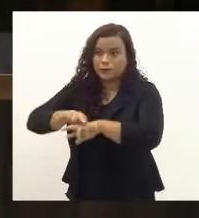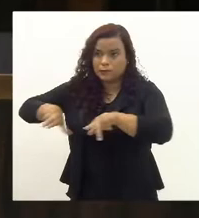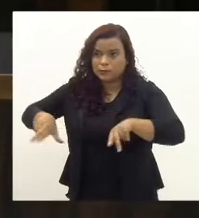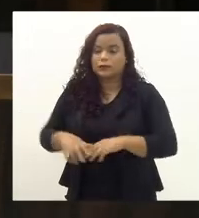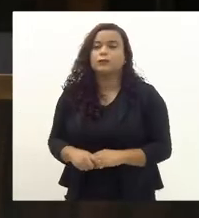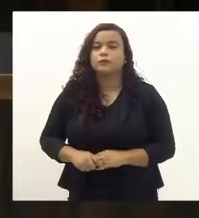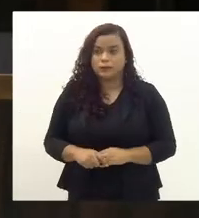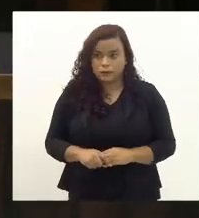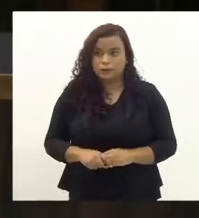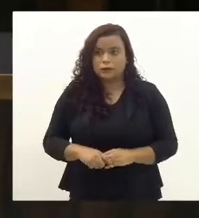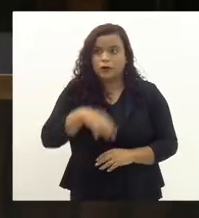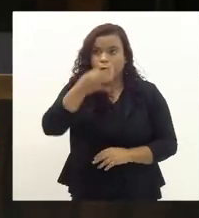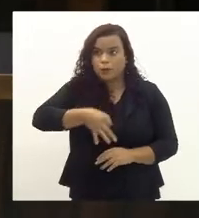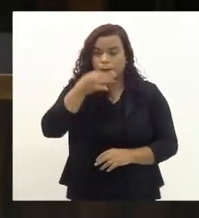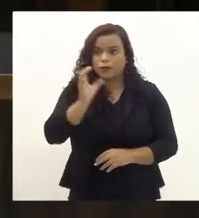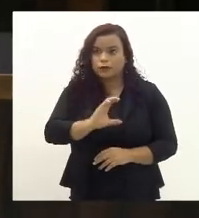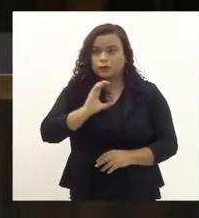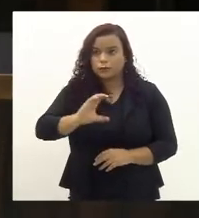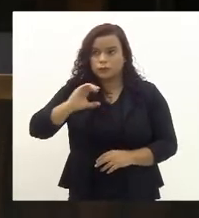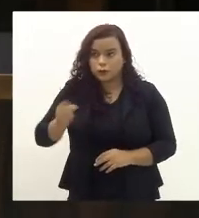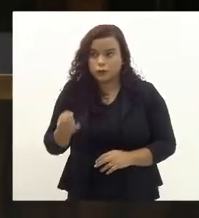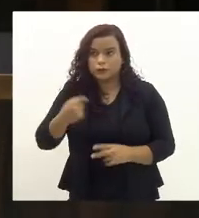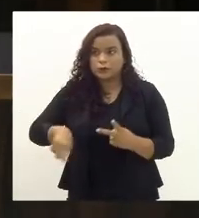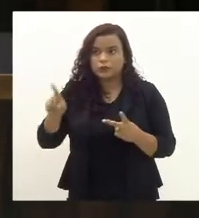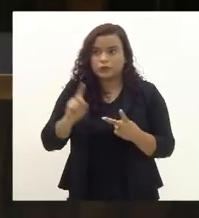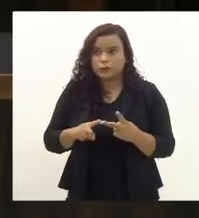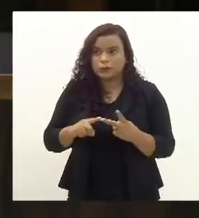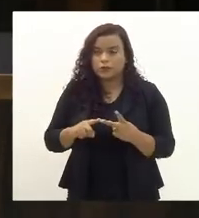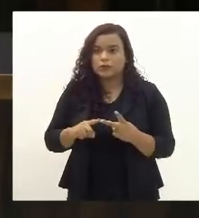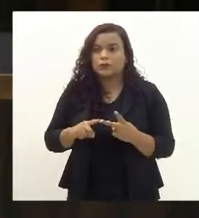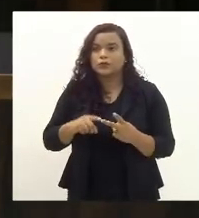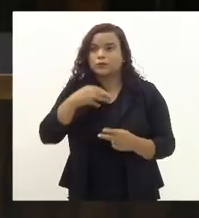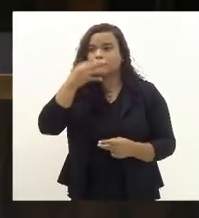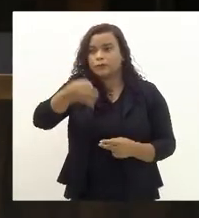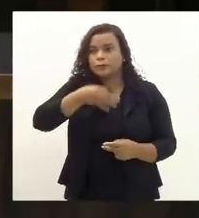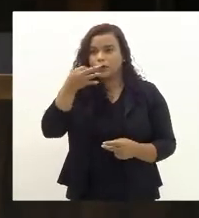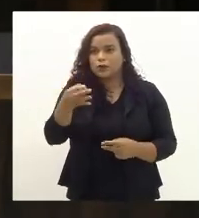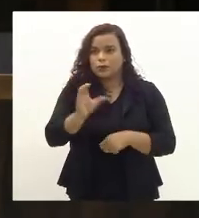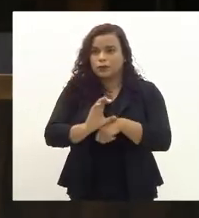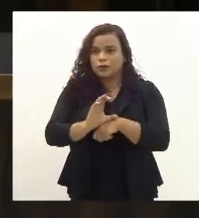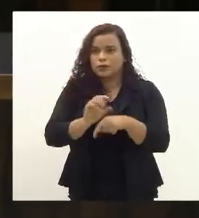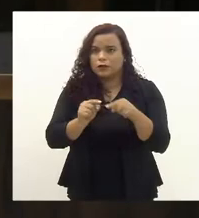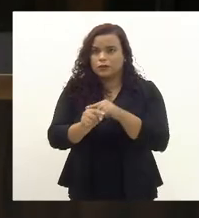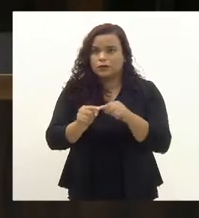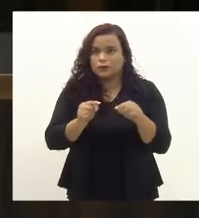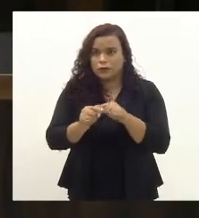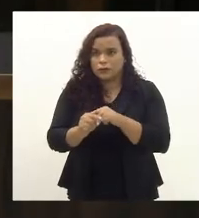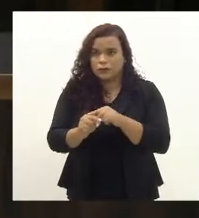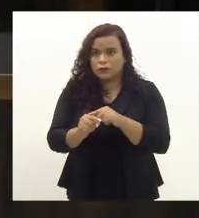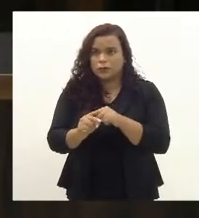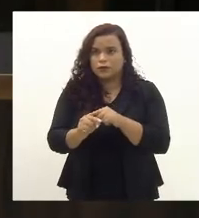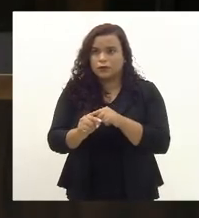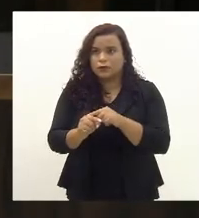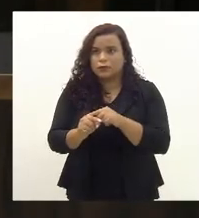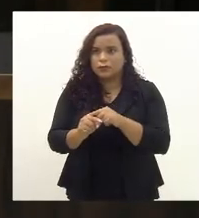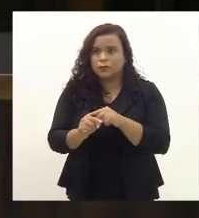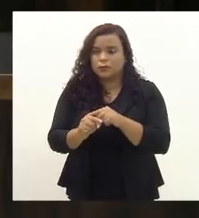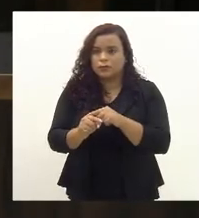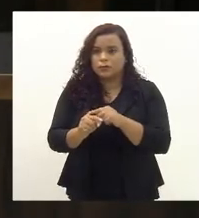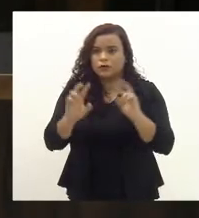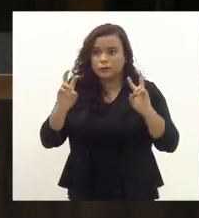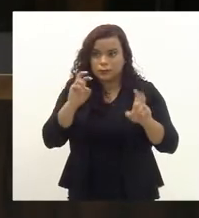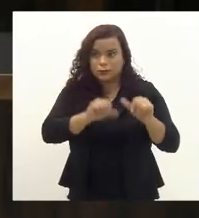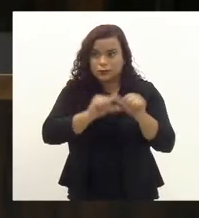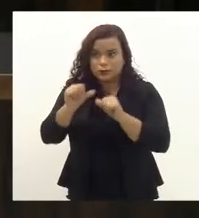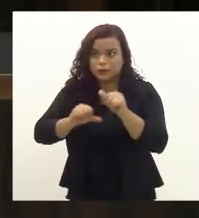providências pareceres da comissão de condição de Jesus pela coisas pela inconstitucionalidade concluindo pela transformação